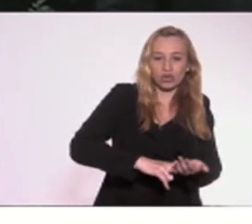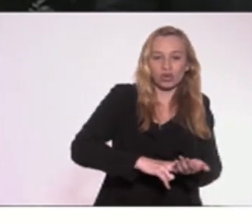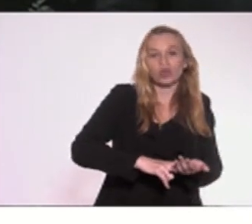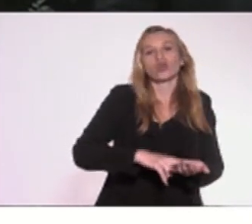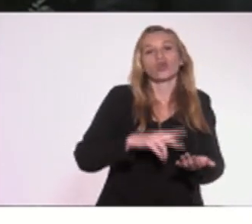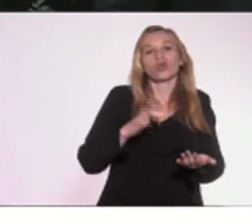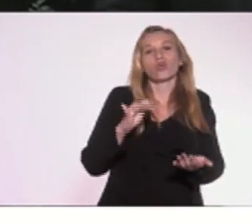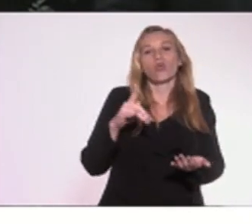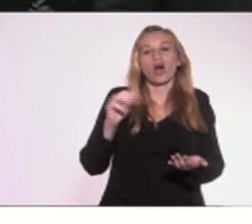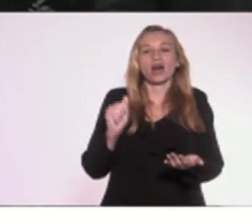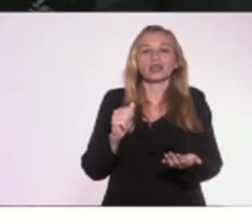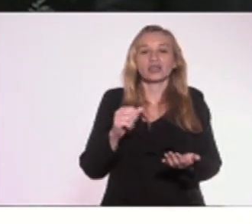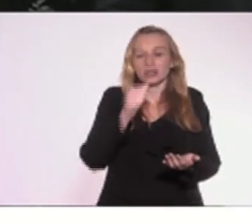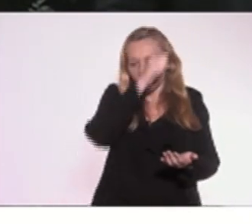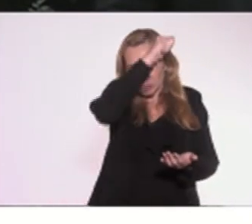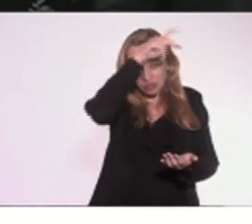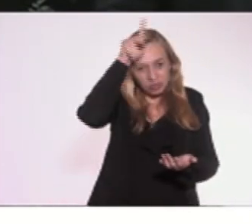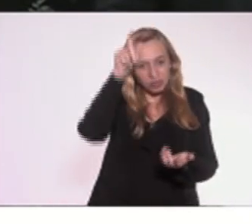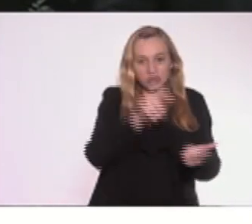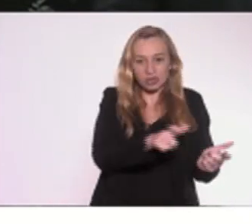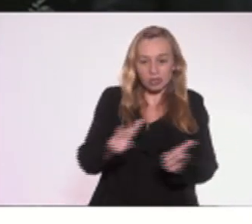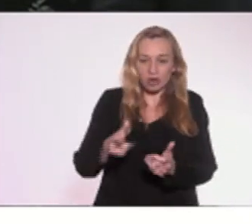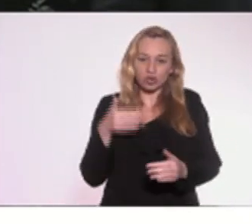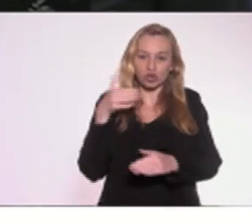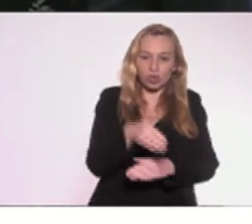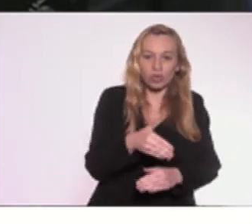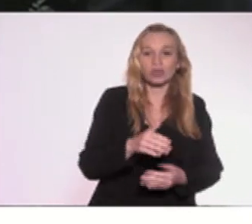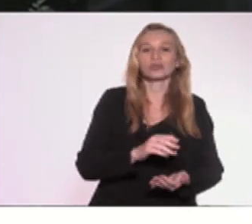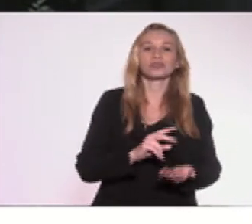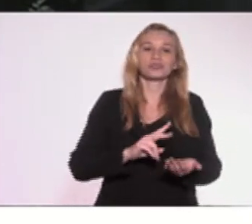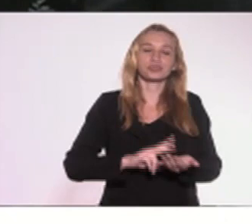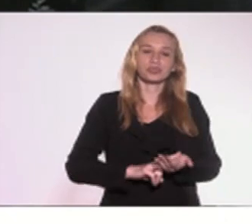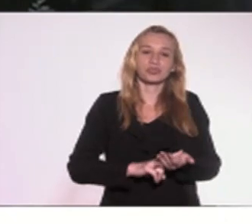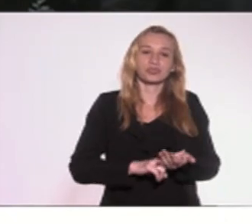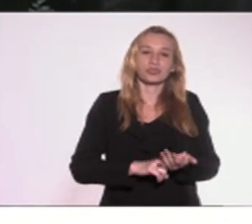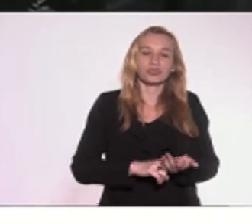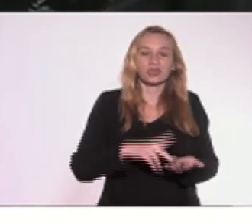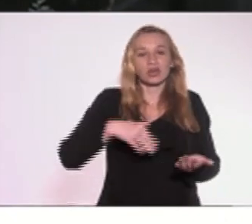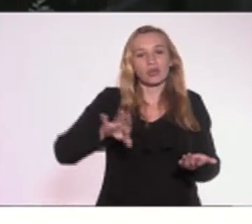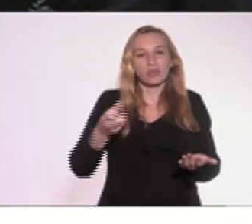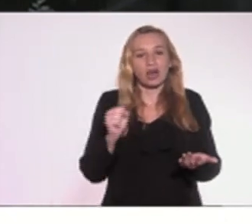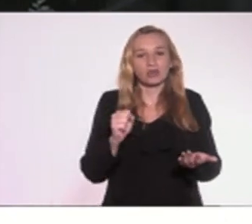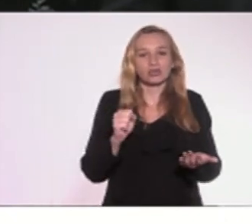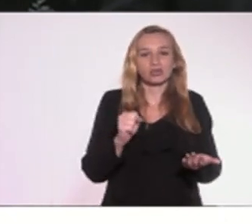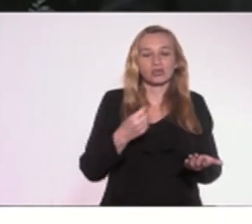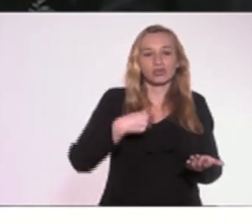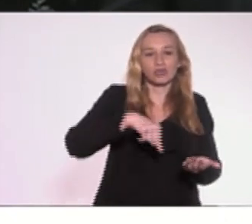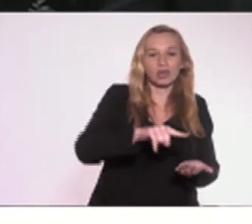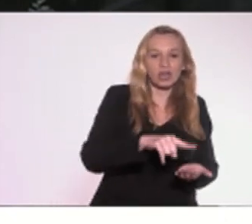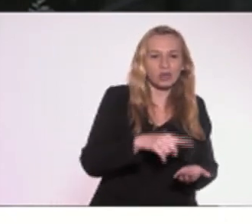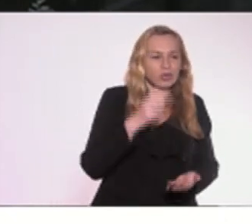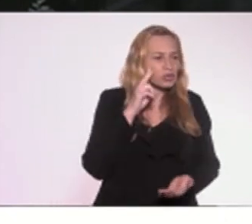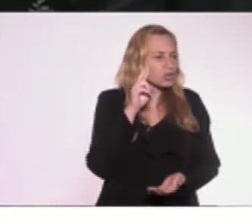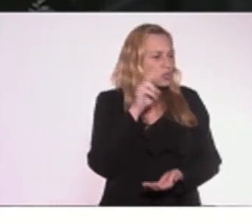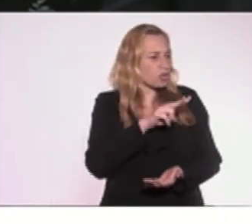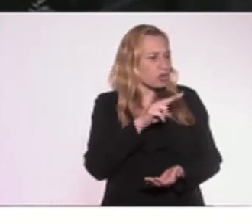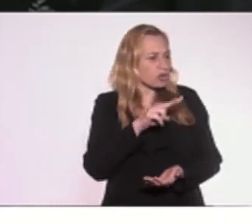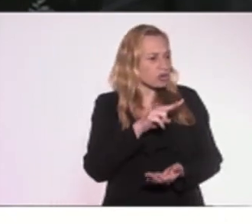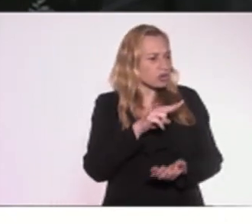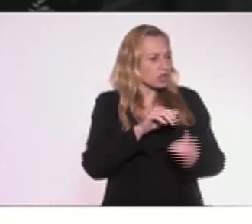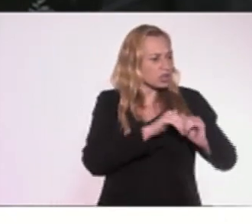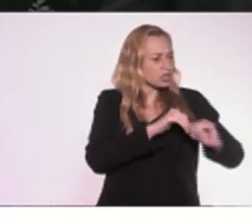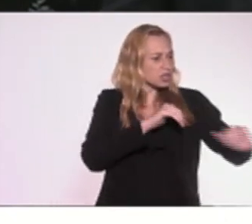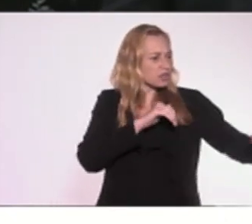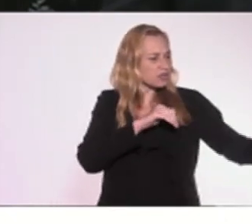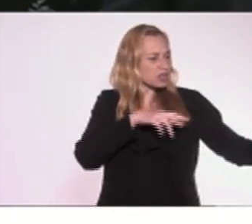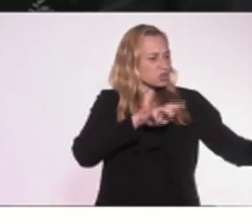chegou, os bravos guardas municipais. Aí o Marcos foi, rendeu o mendigo. Quando eu olho para o canto, o Marcos se afasta. Eu falei, ô Marcos, tá.